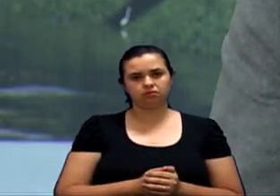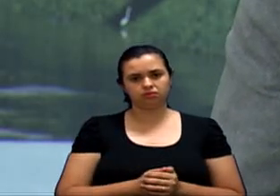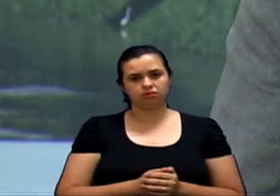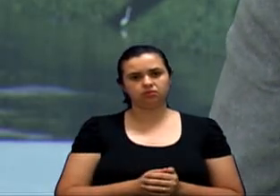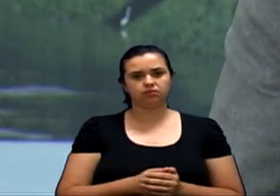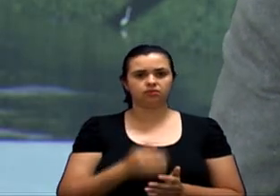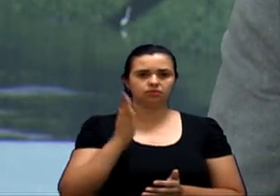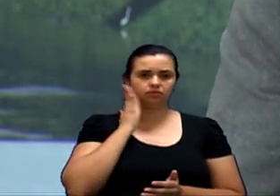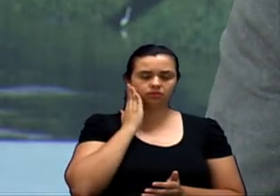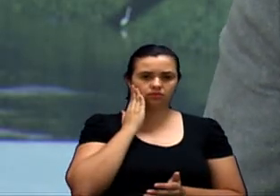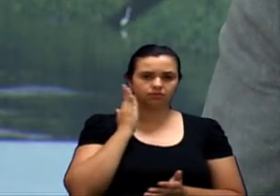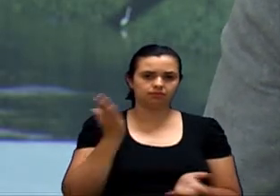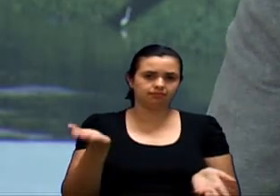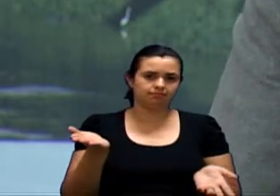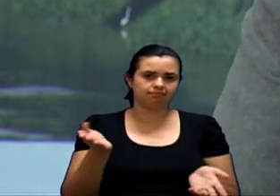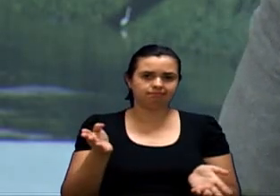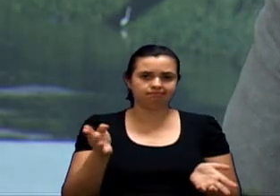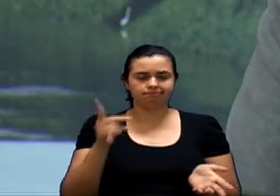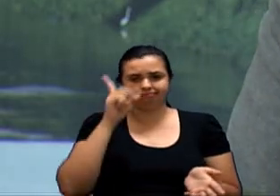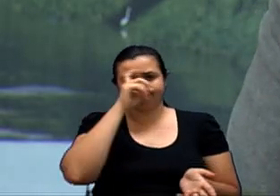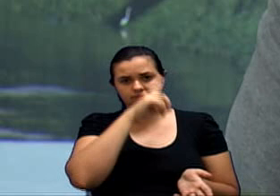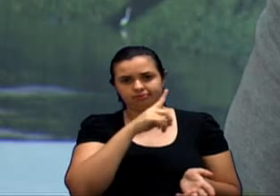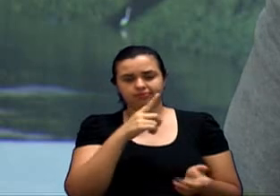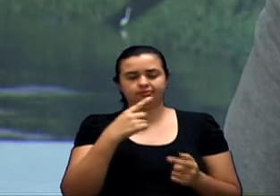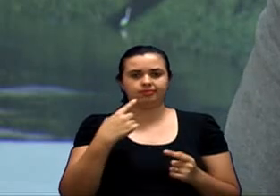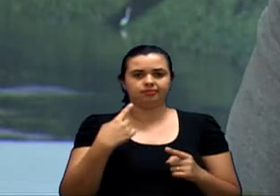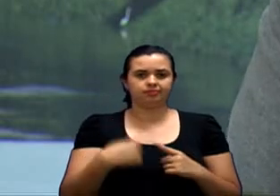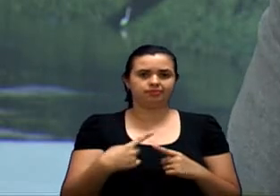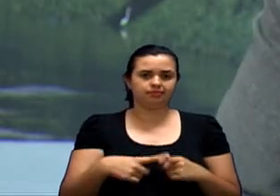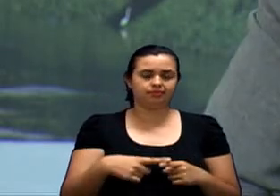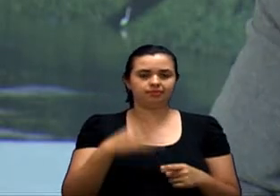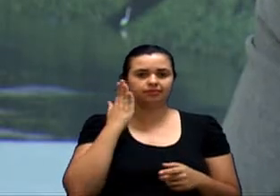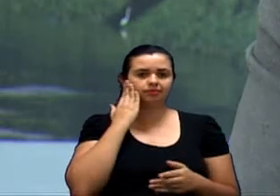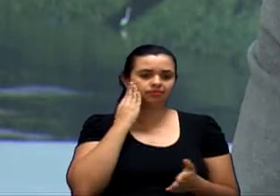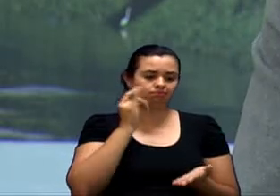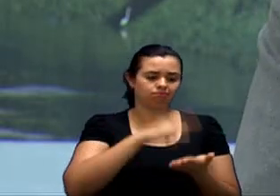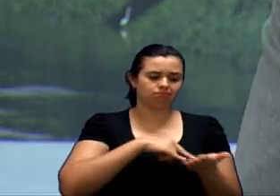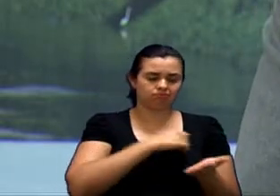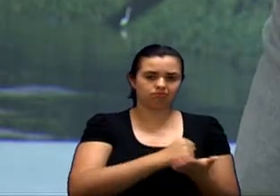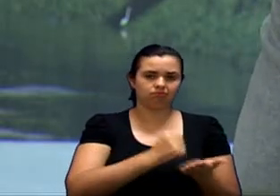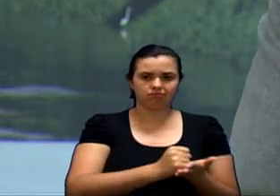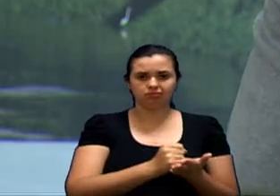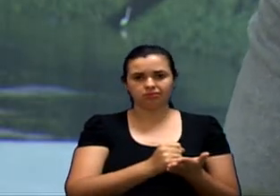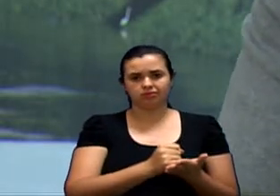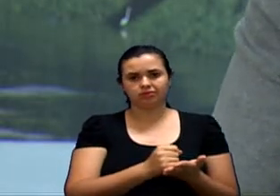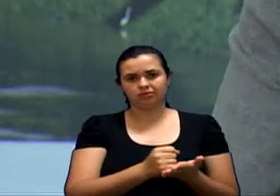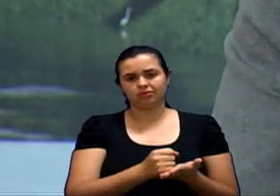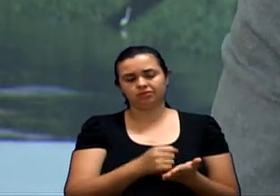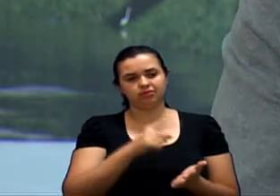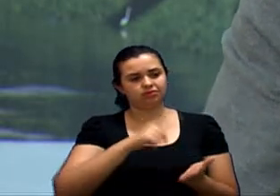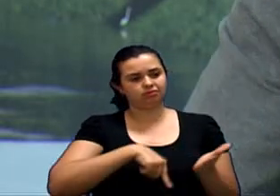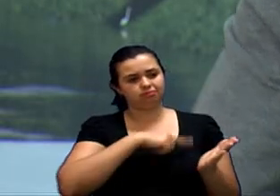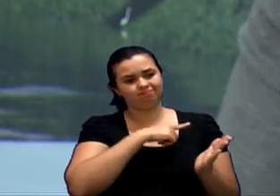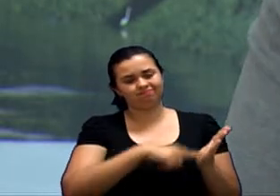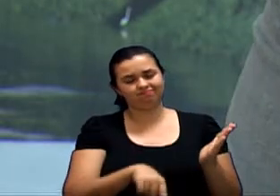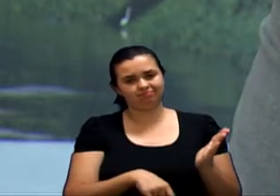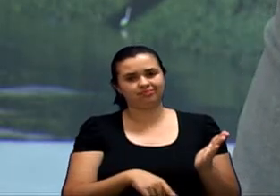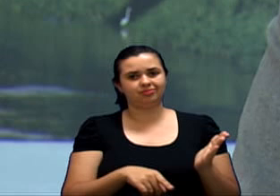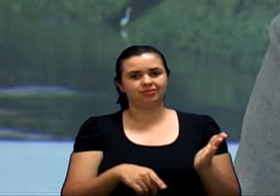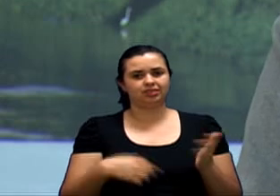na corda bamba, Salatiel. Sabendo que vai vencer o contrato, causa um desgaste,